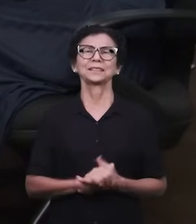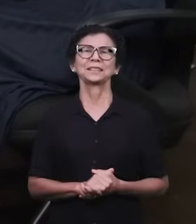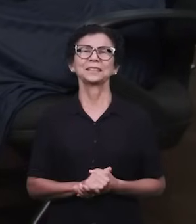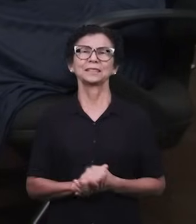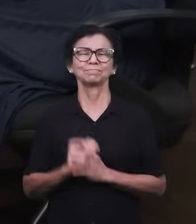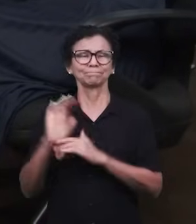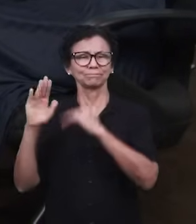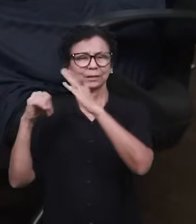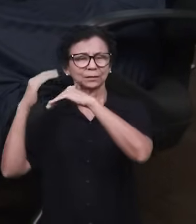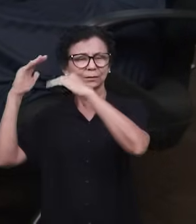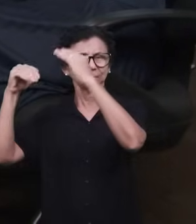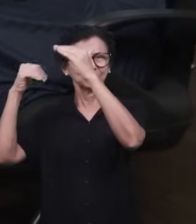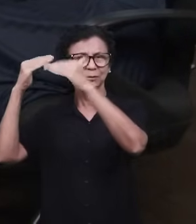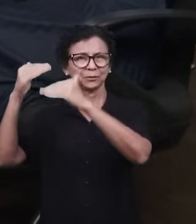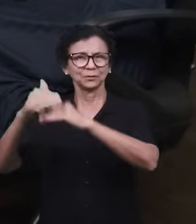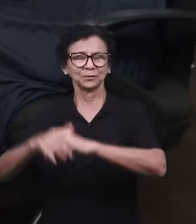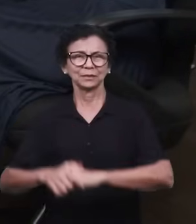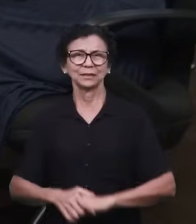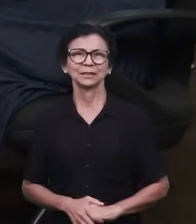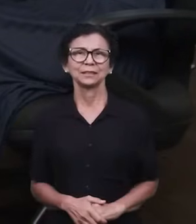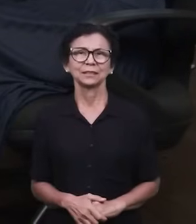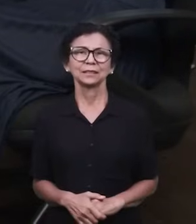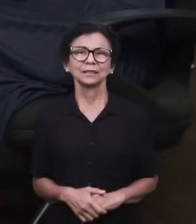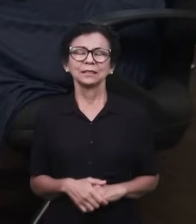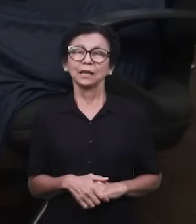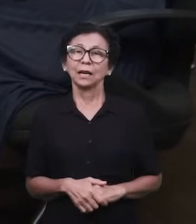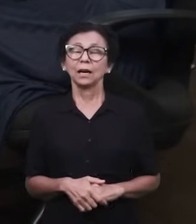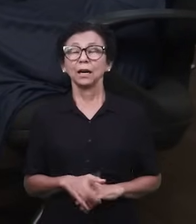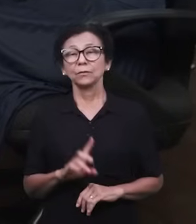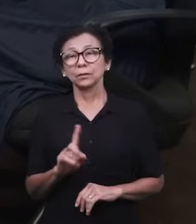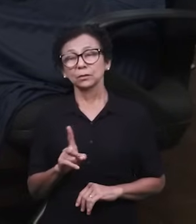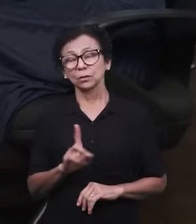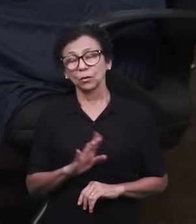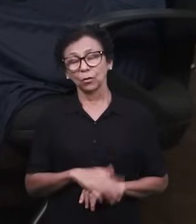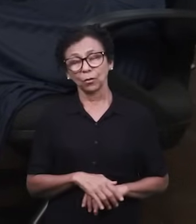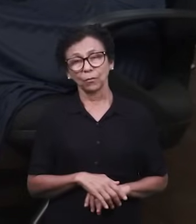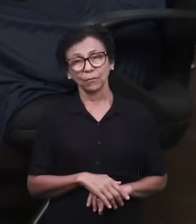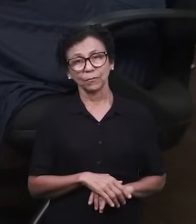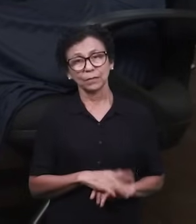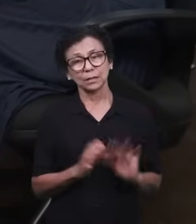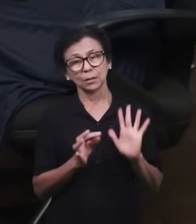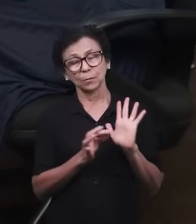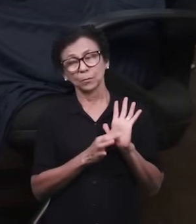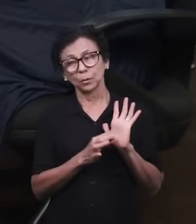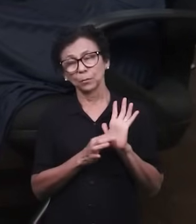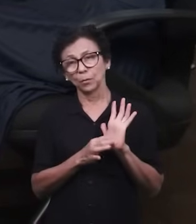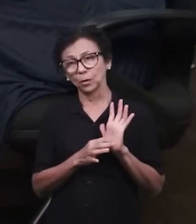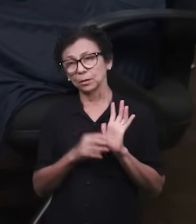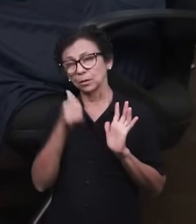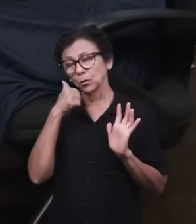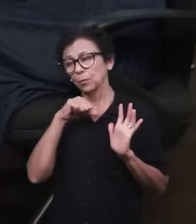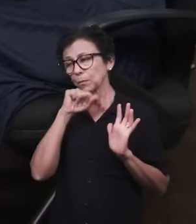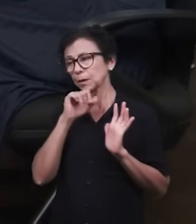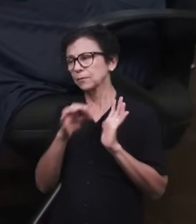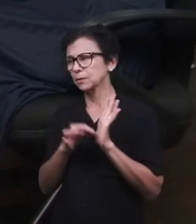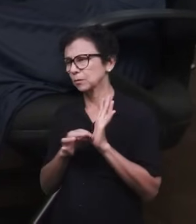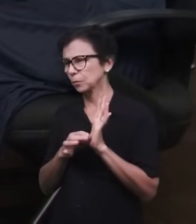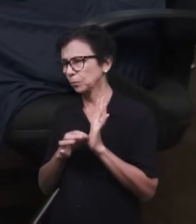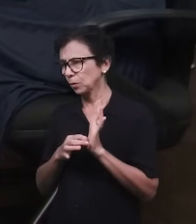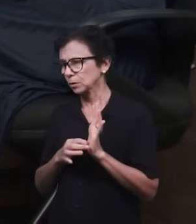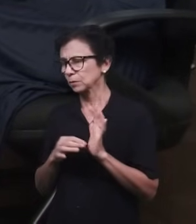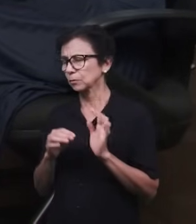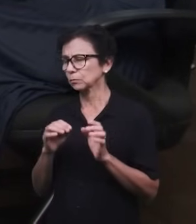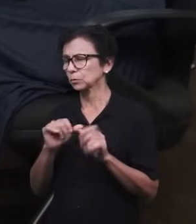como pais viram, né, que ela tinha essa aptidão e colocaram ela, incentivaram a estudar, então